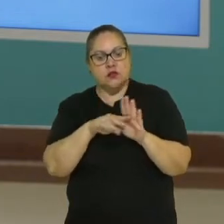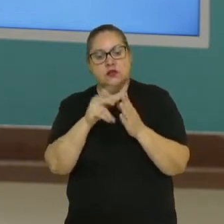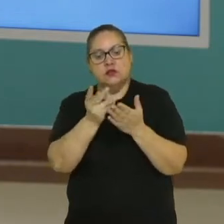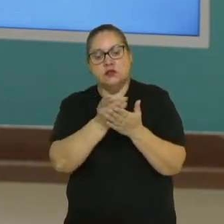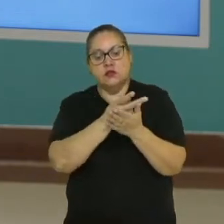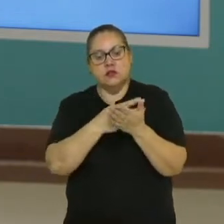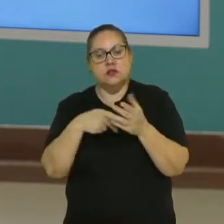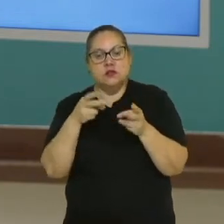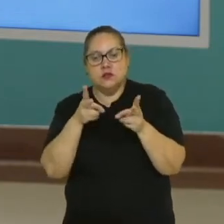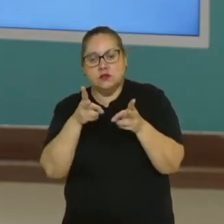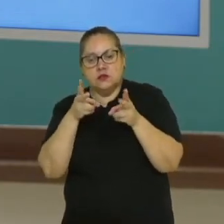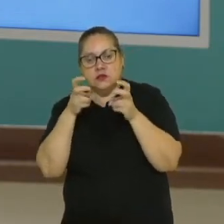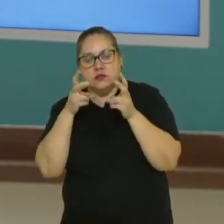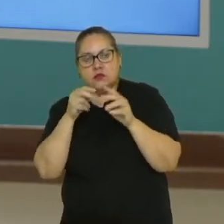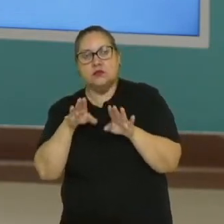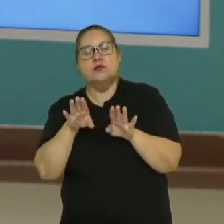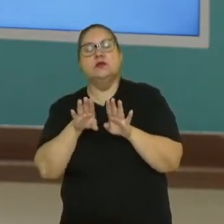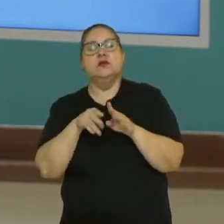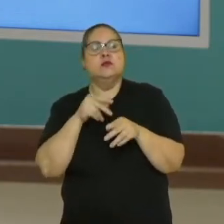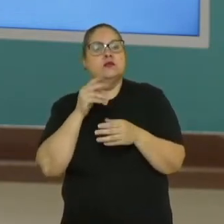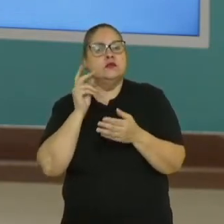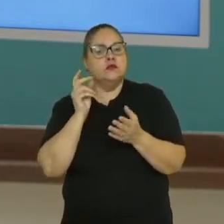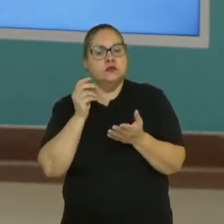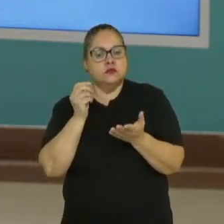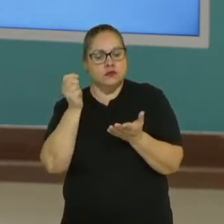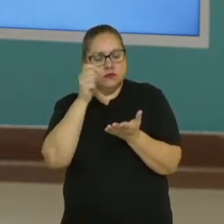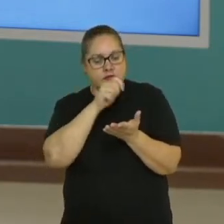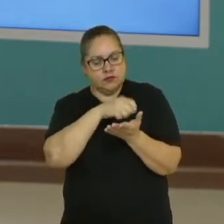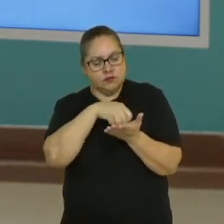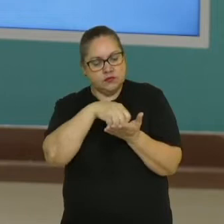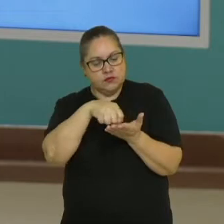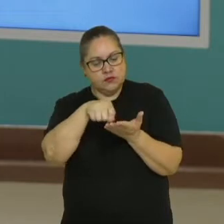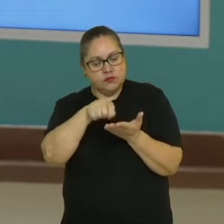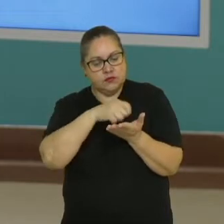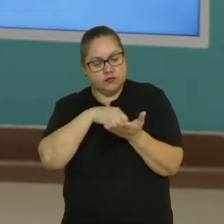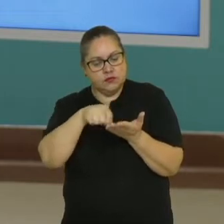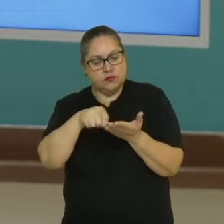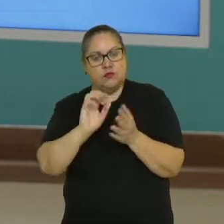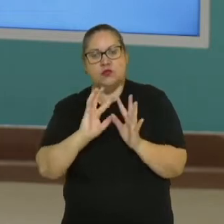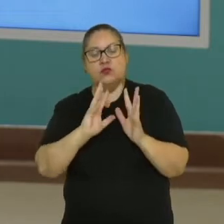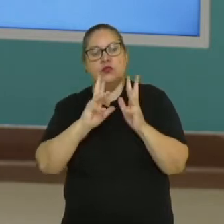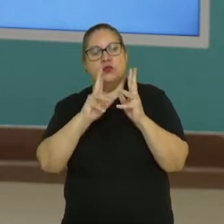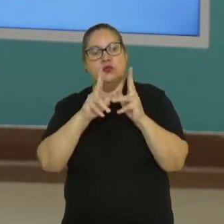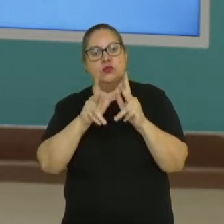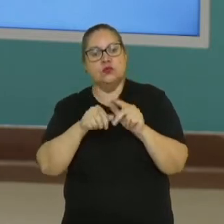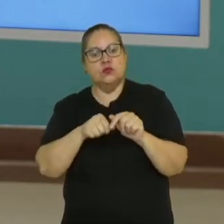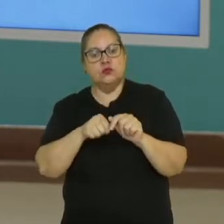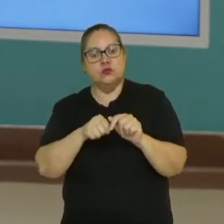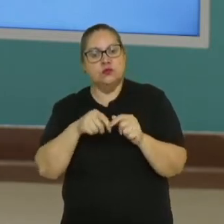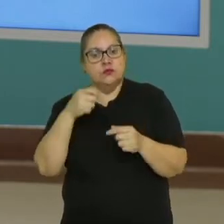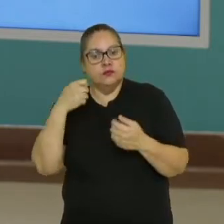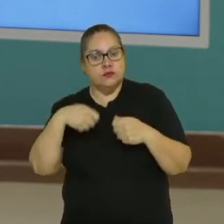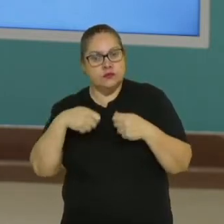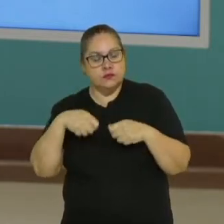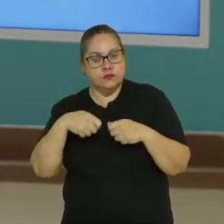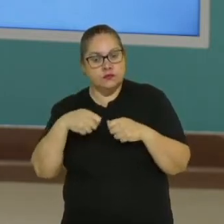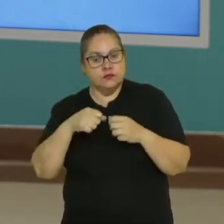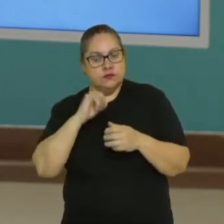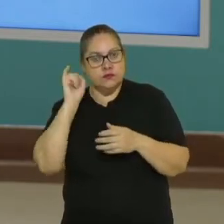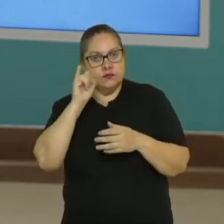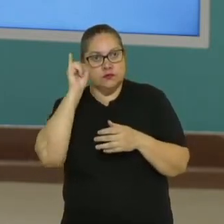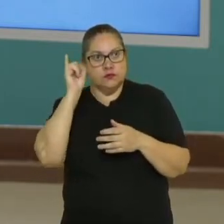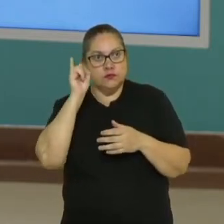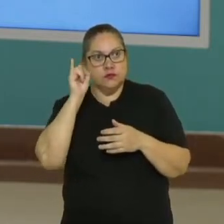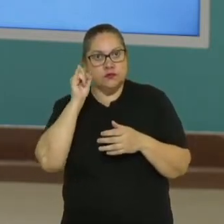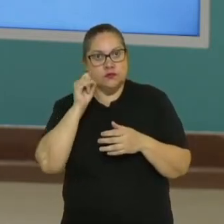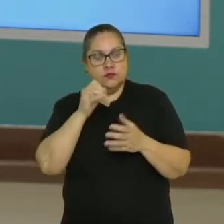vamos observar. E que tal você registrar no seu caderno tudo aquilo que você julgar necessário, julgar importante?